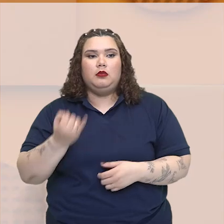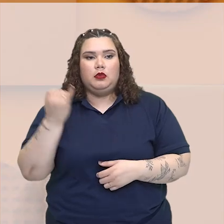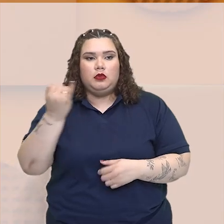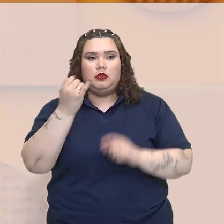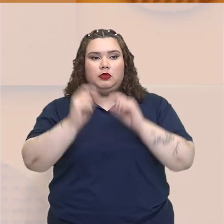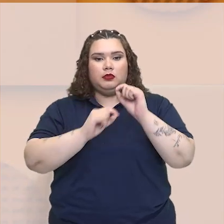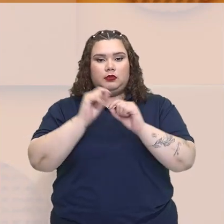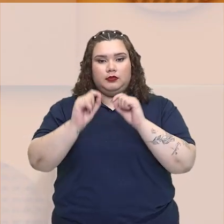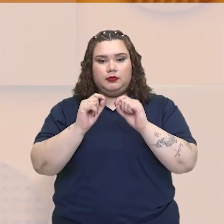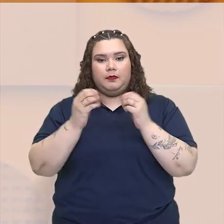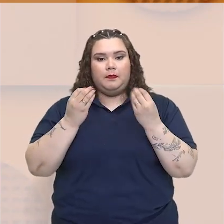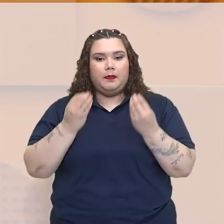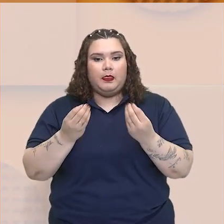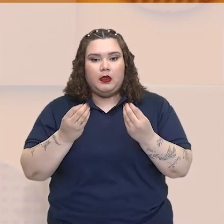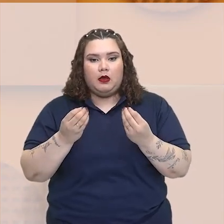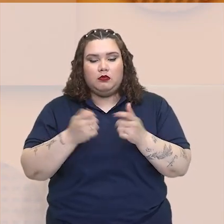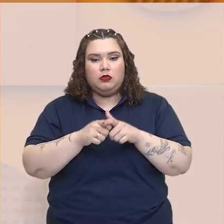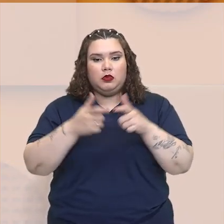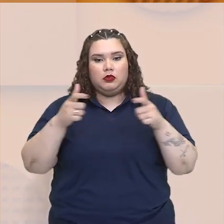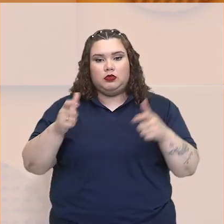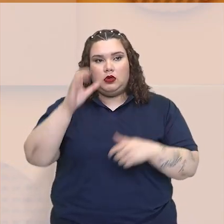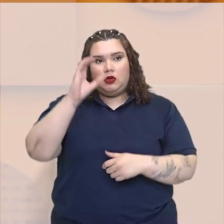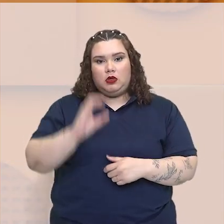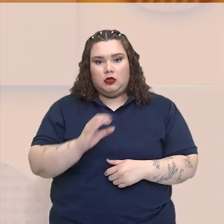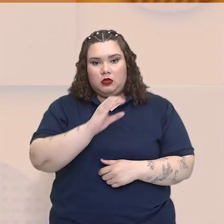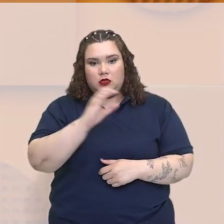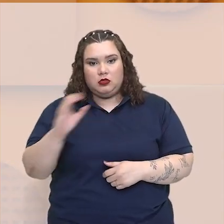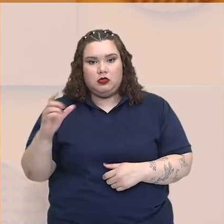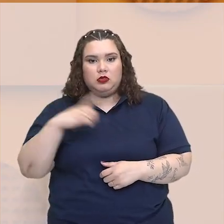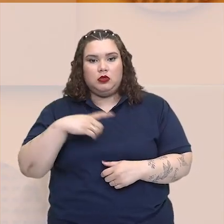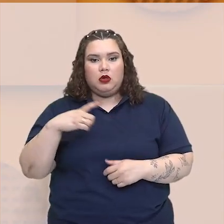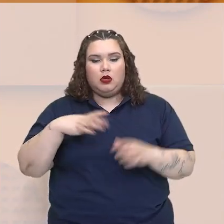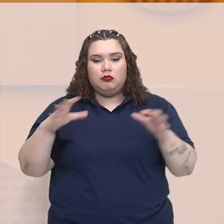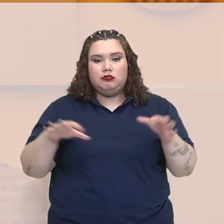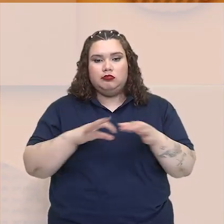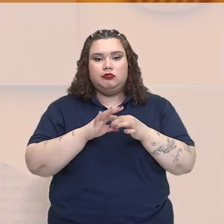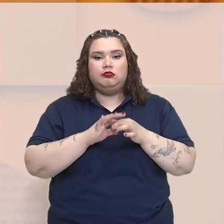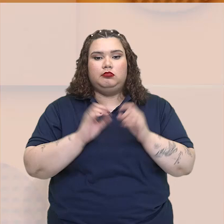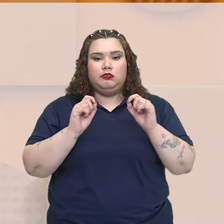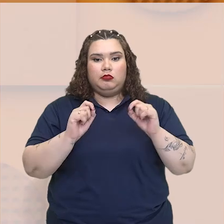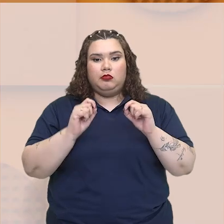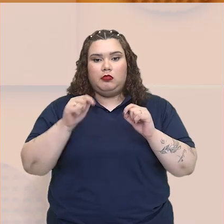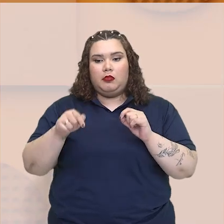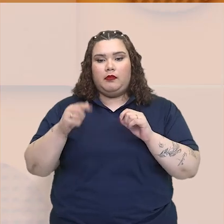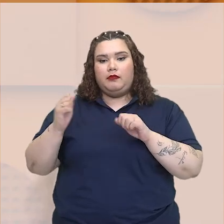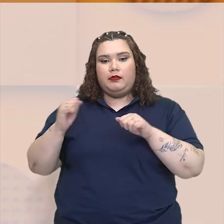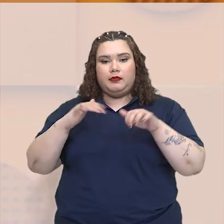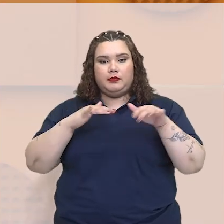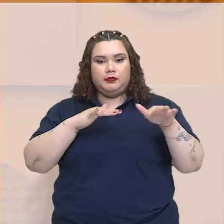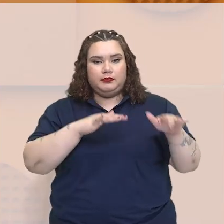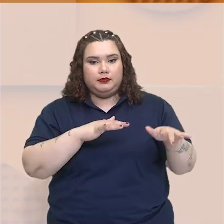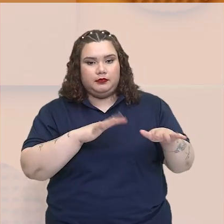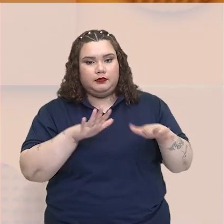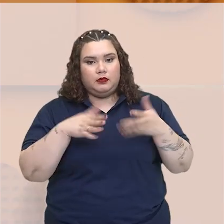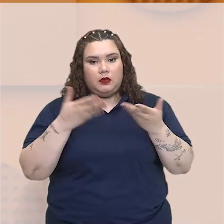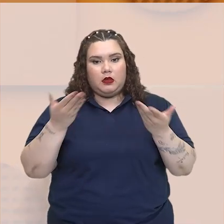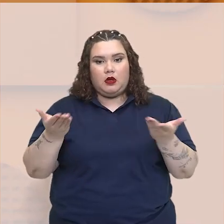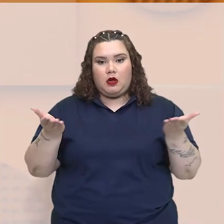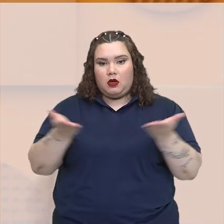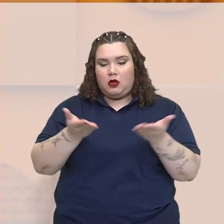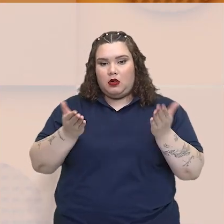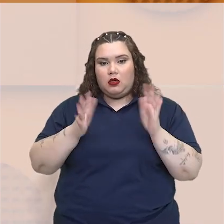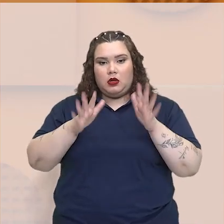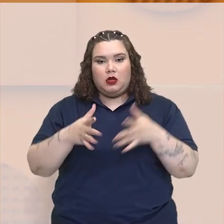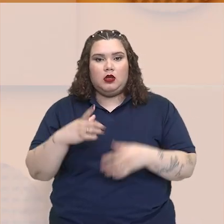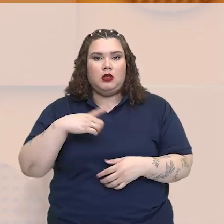então, importante para que muitos católicos faziam, então, né, essa ida para lá. Então, já que agora